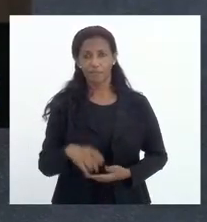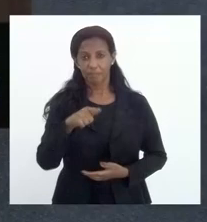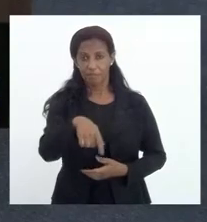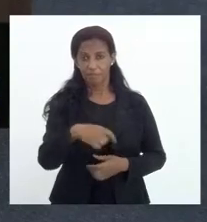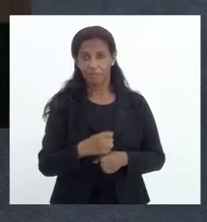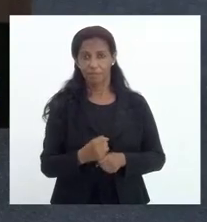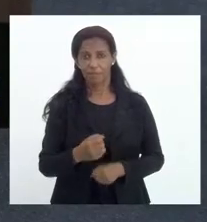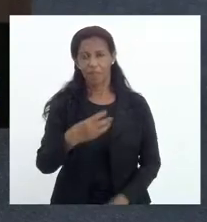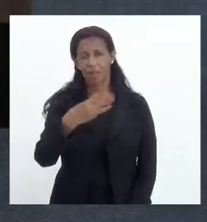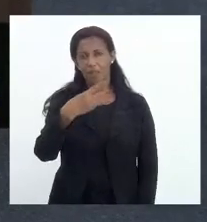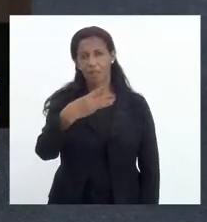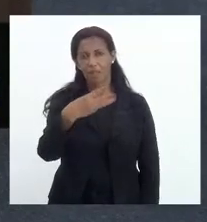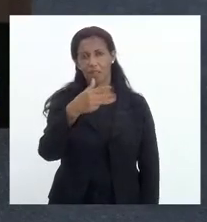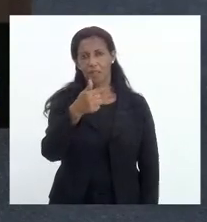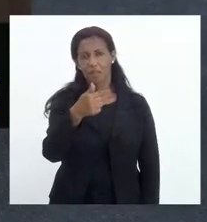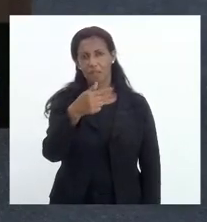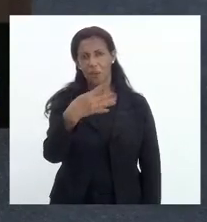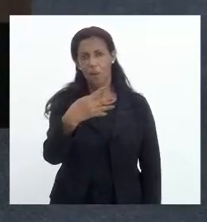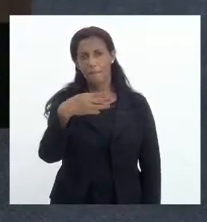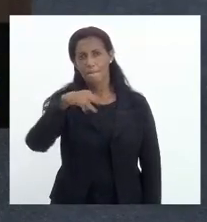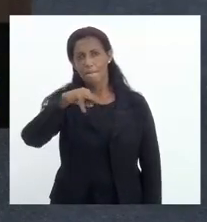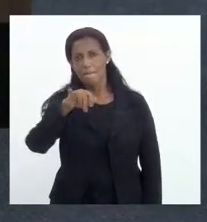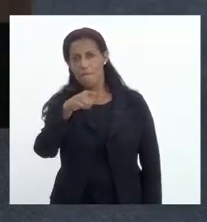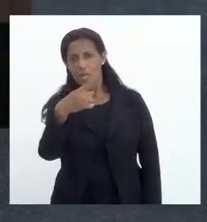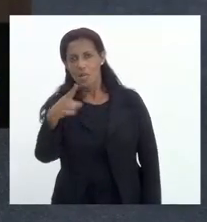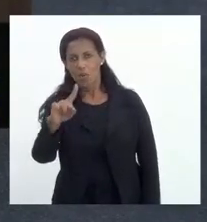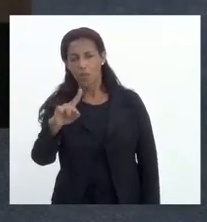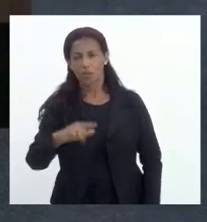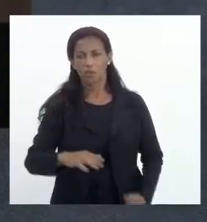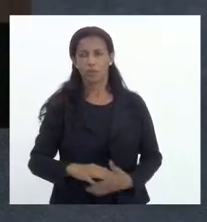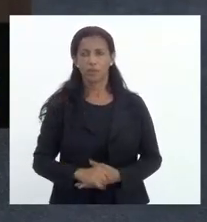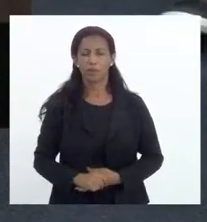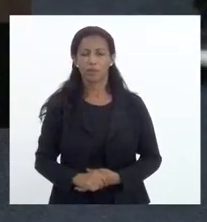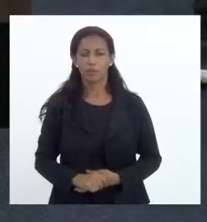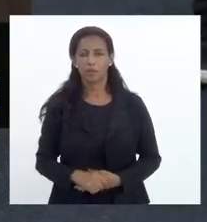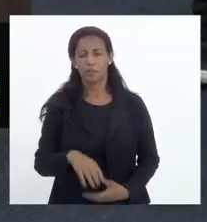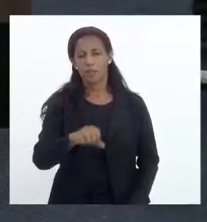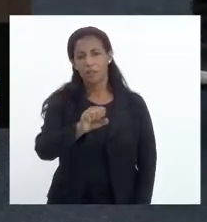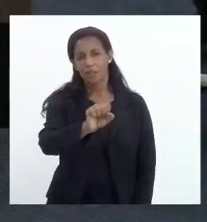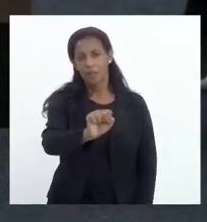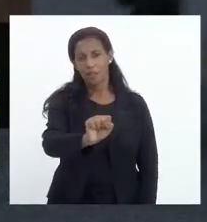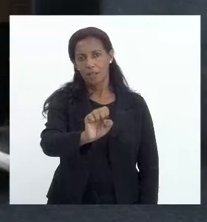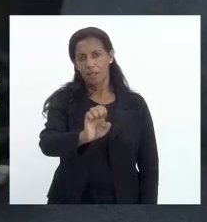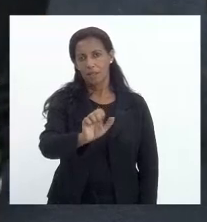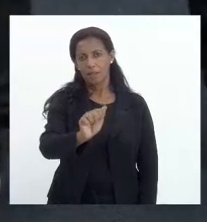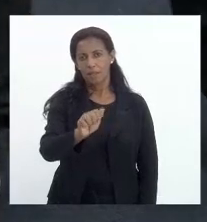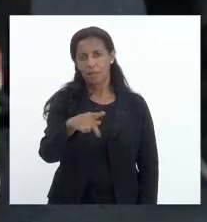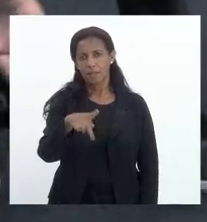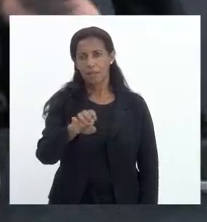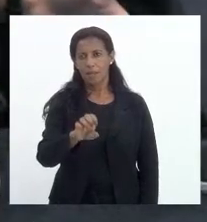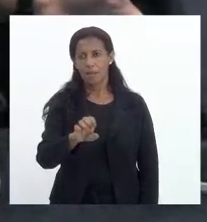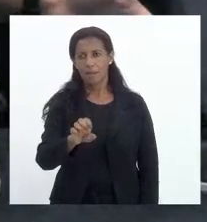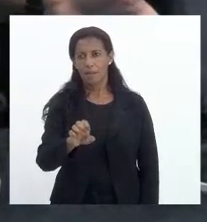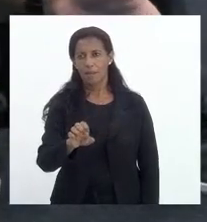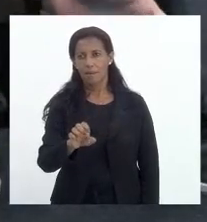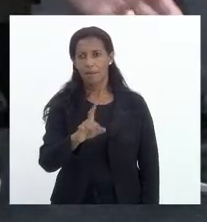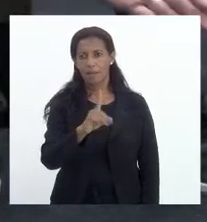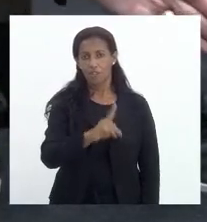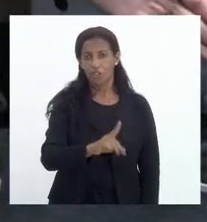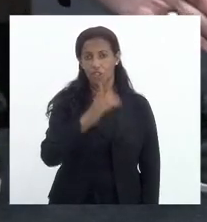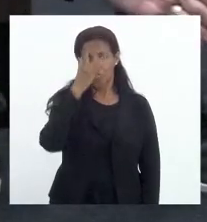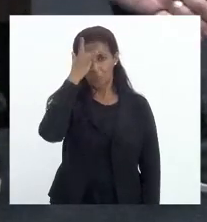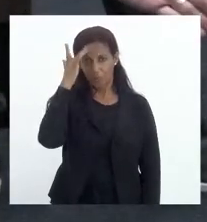ano, 374 milhões. CEAP, entre direito